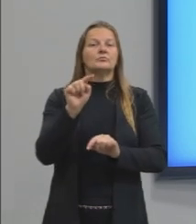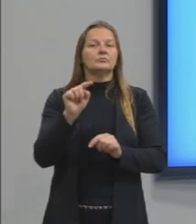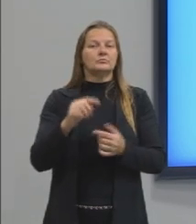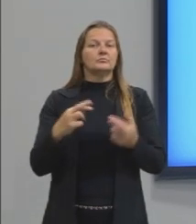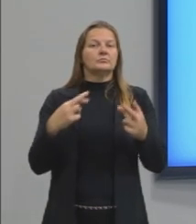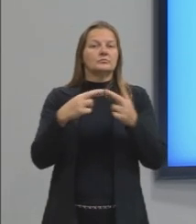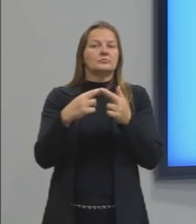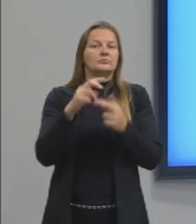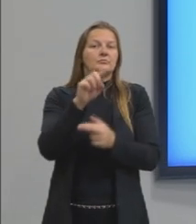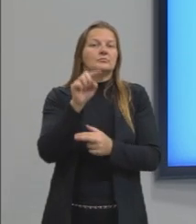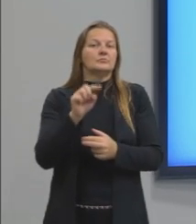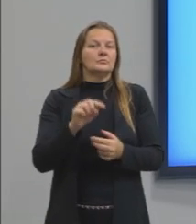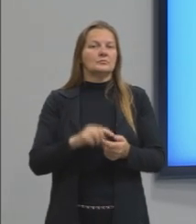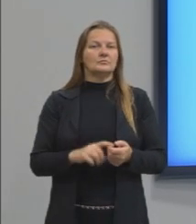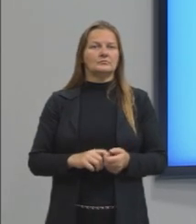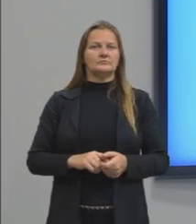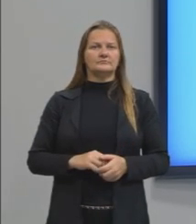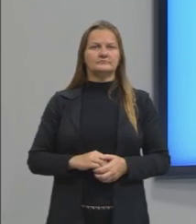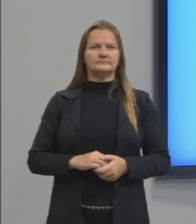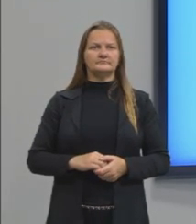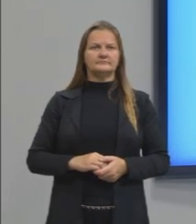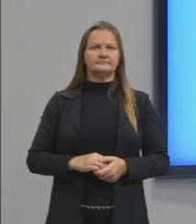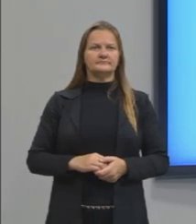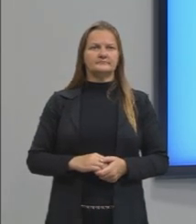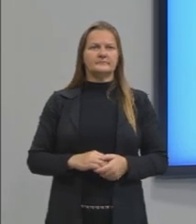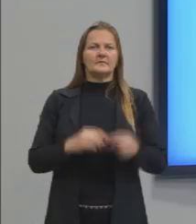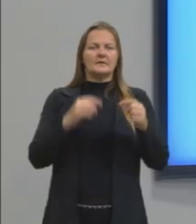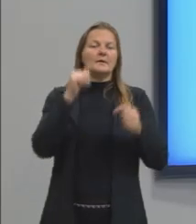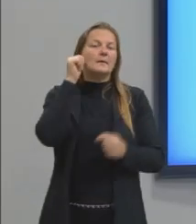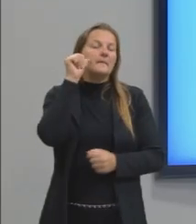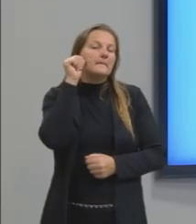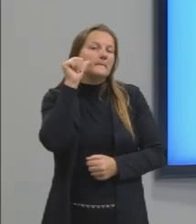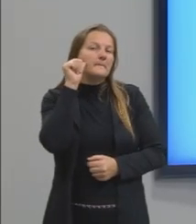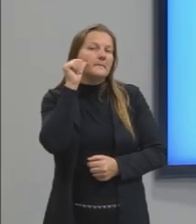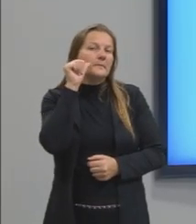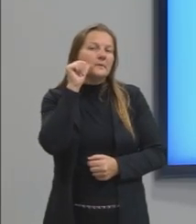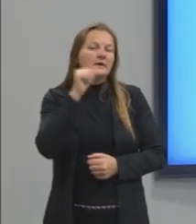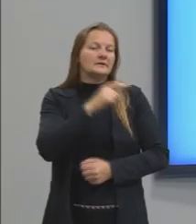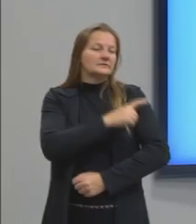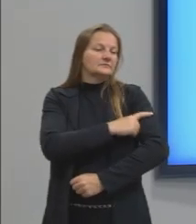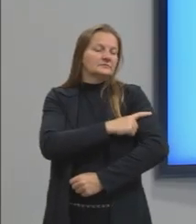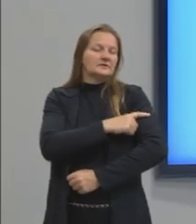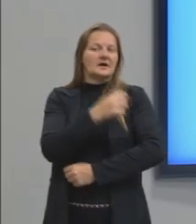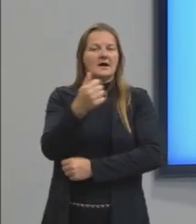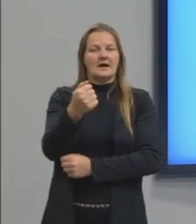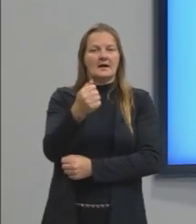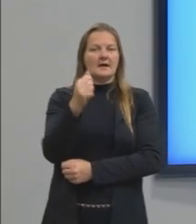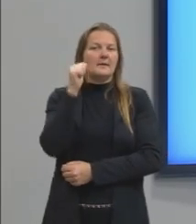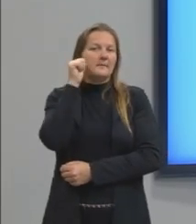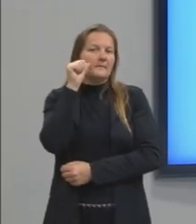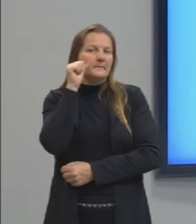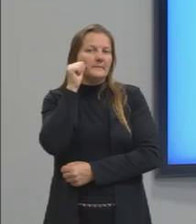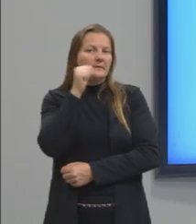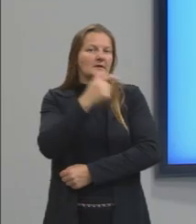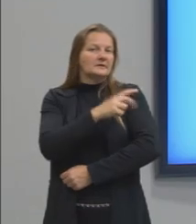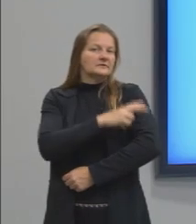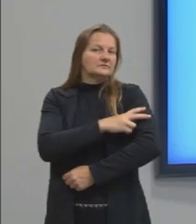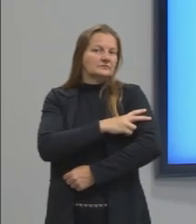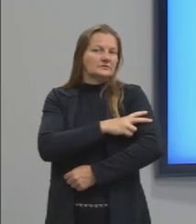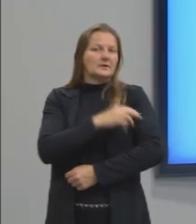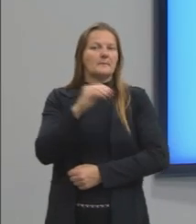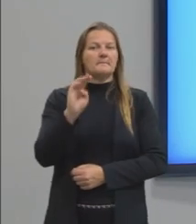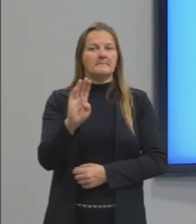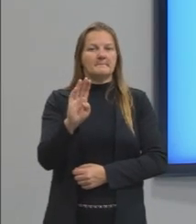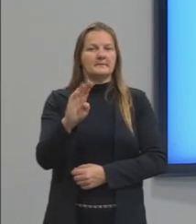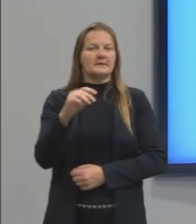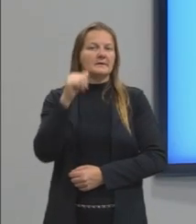então a cada posição ou seja mulheres na primeira série é a mulher na segunda